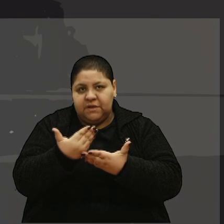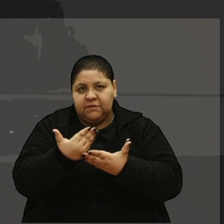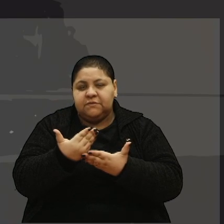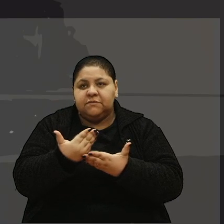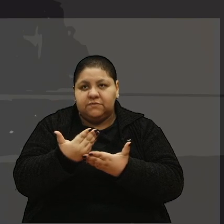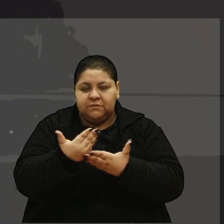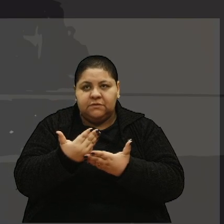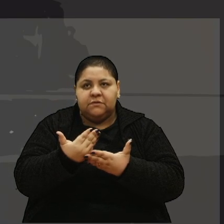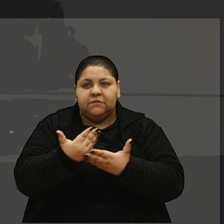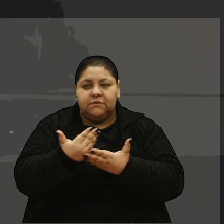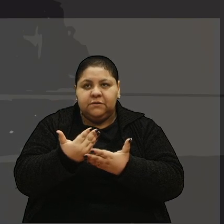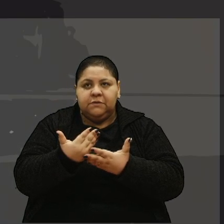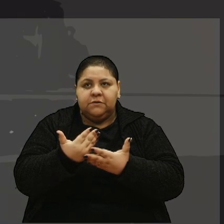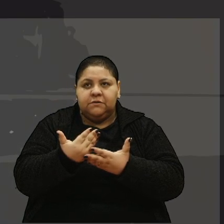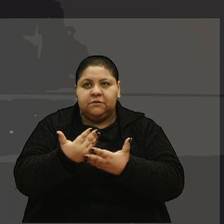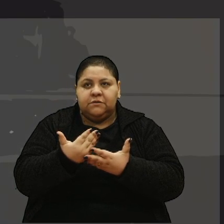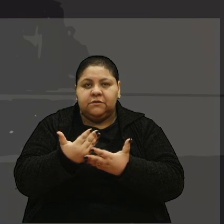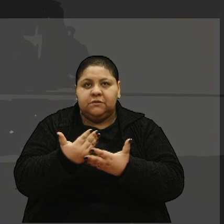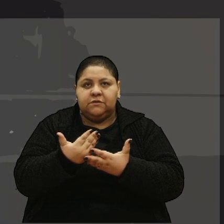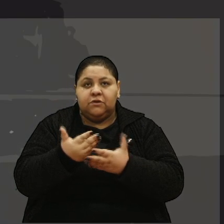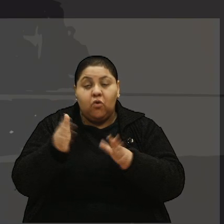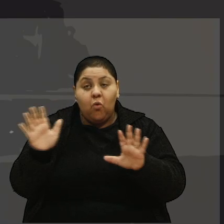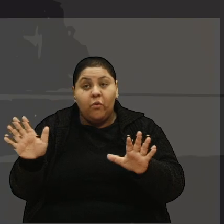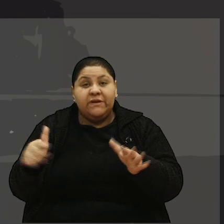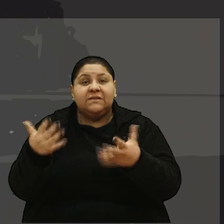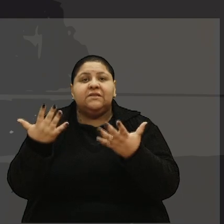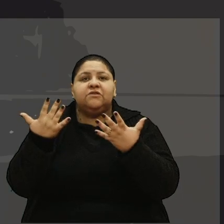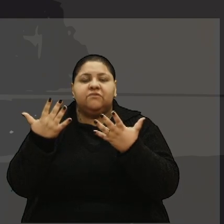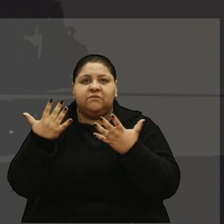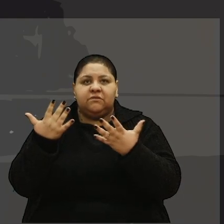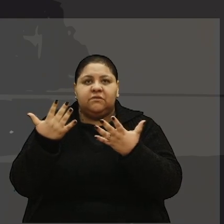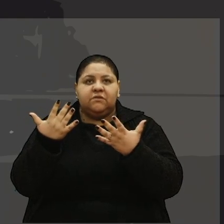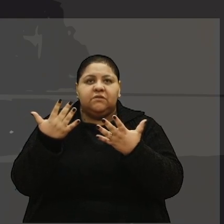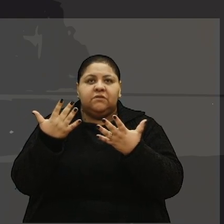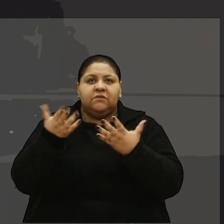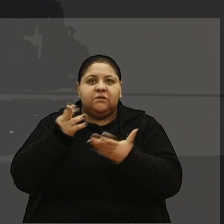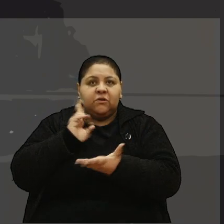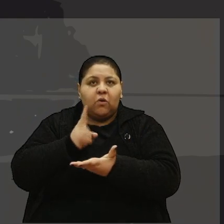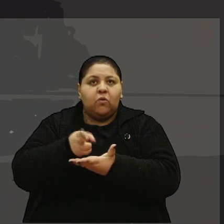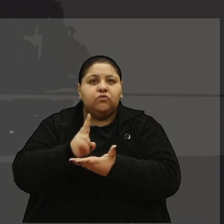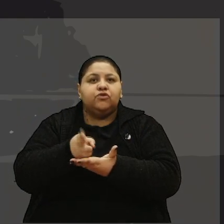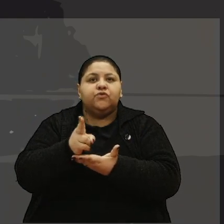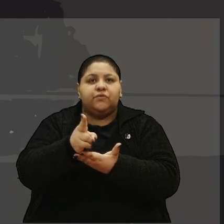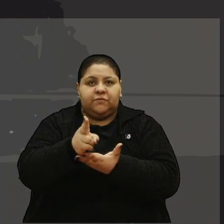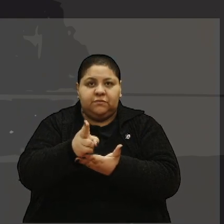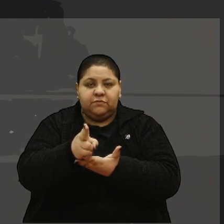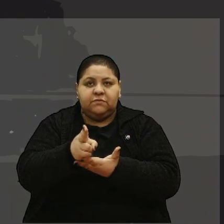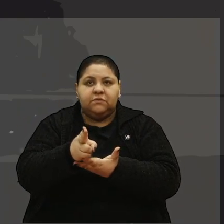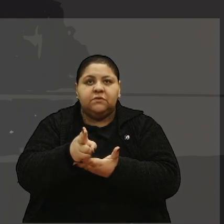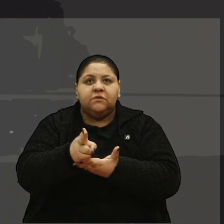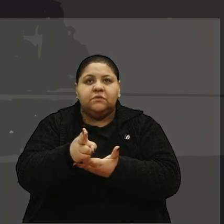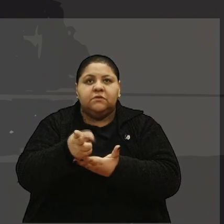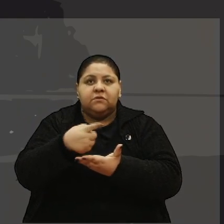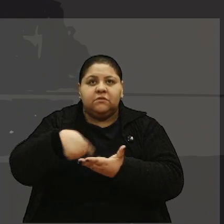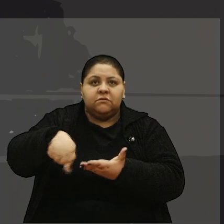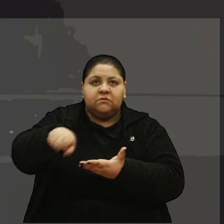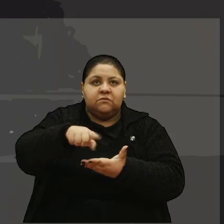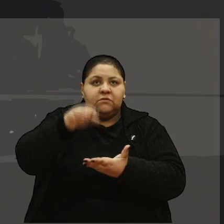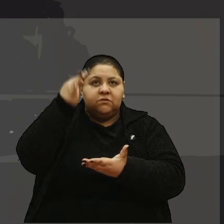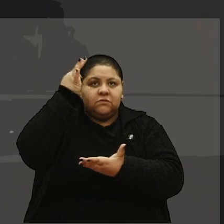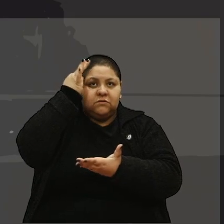que o incentivo, ele continua, né? Para nós